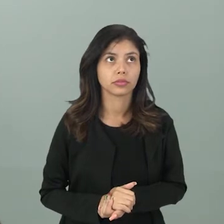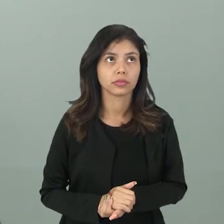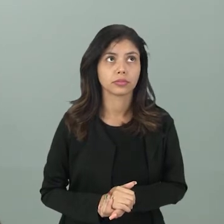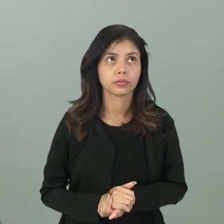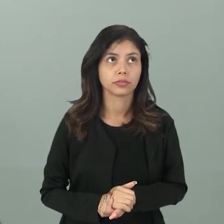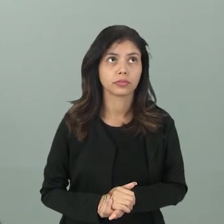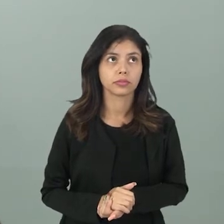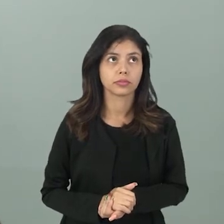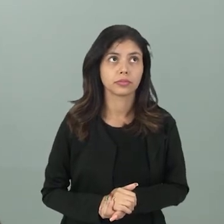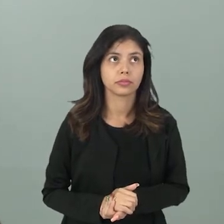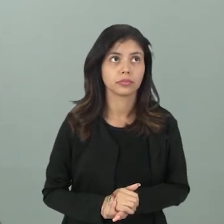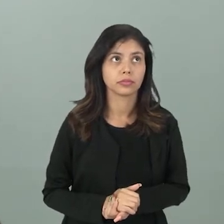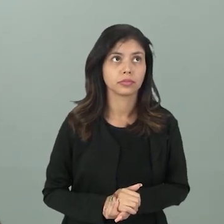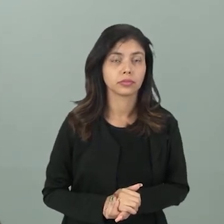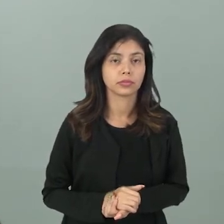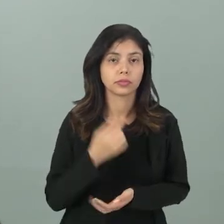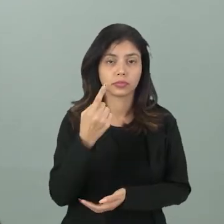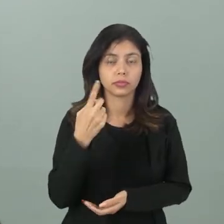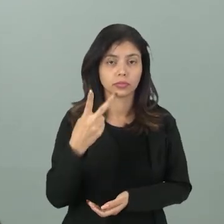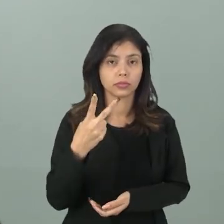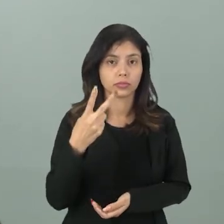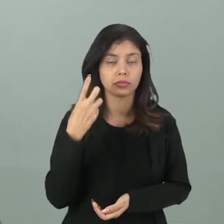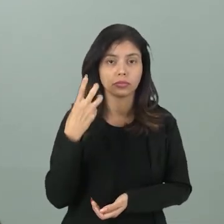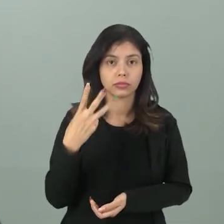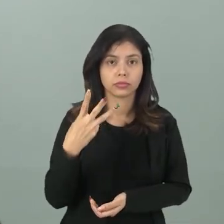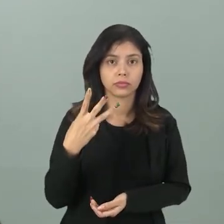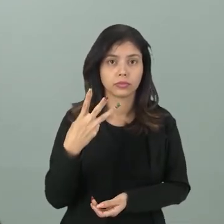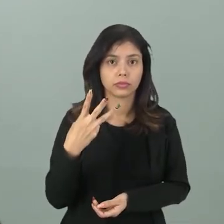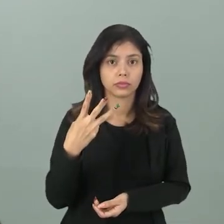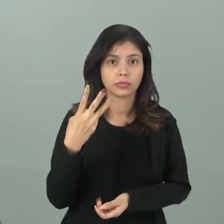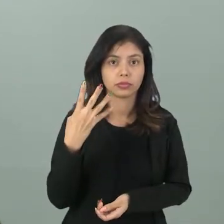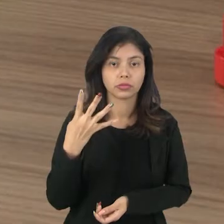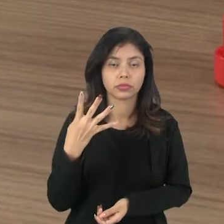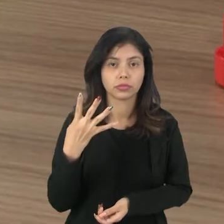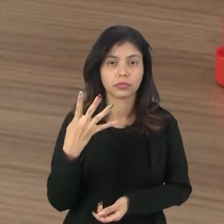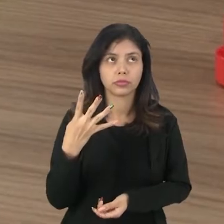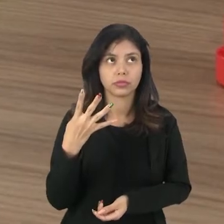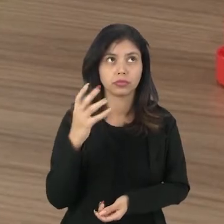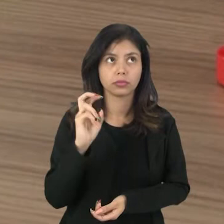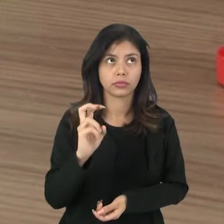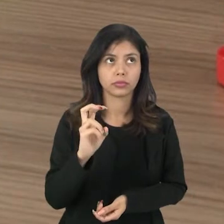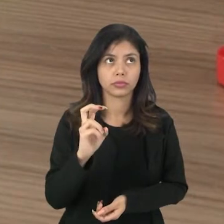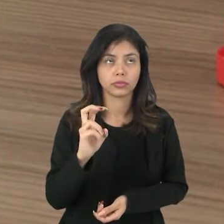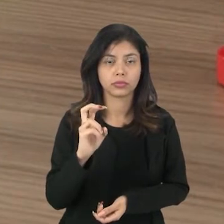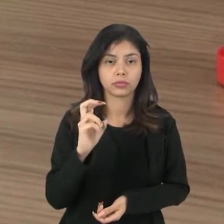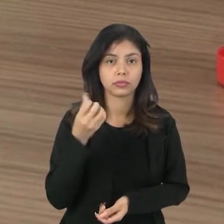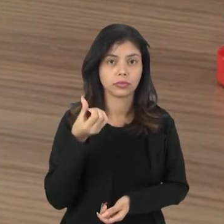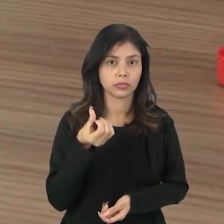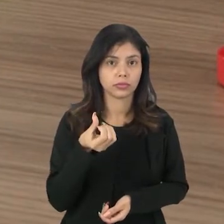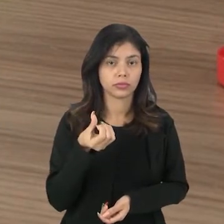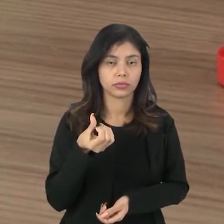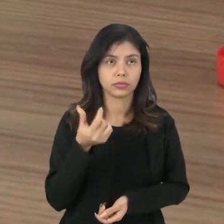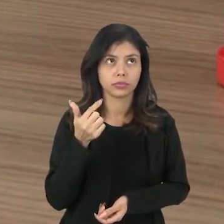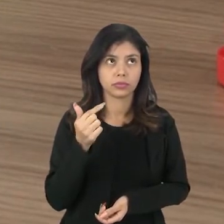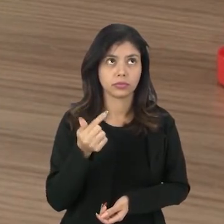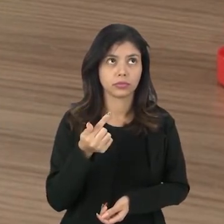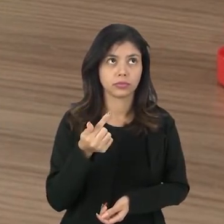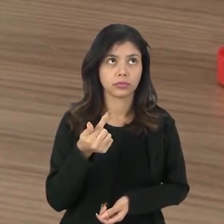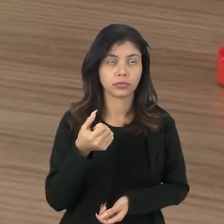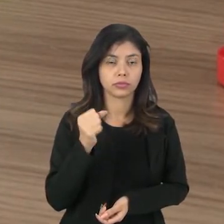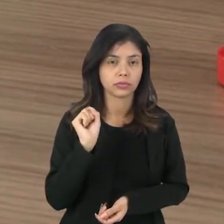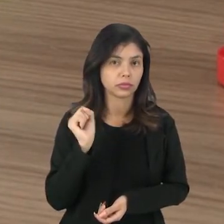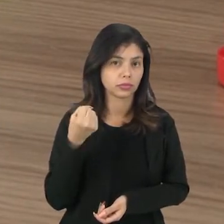tampinhas. 1, 2, 3, 4, 5,